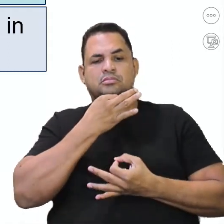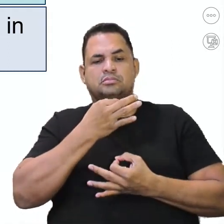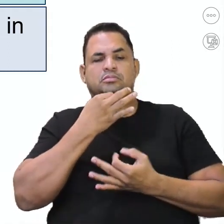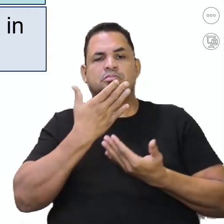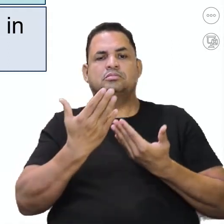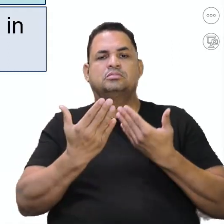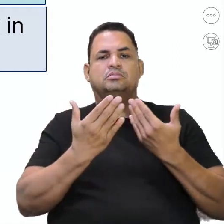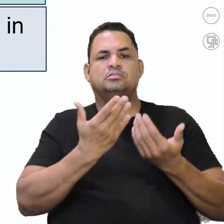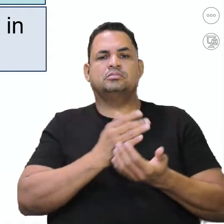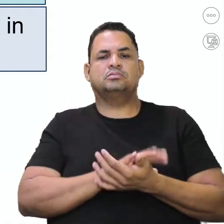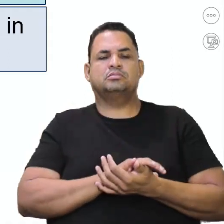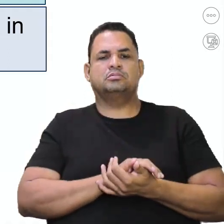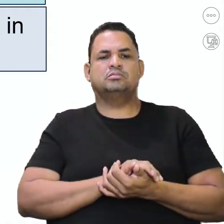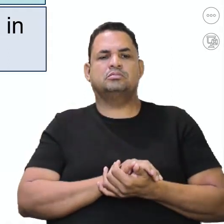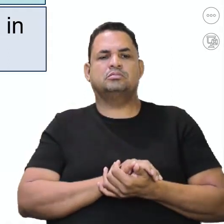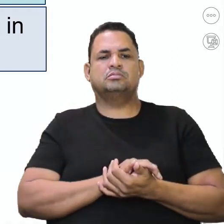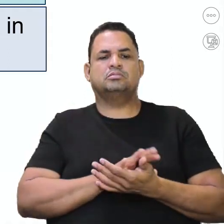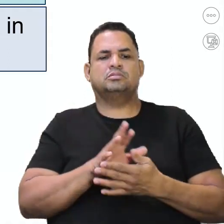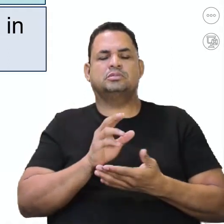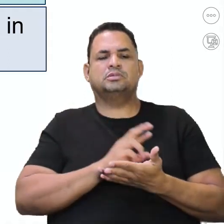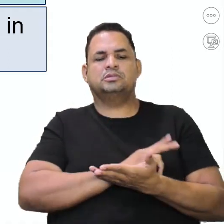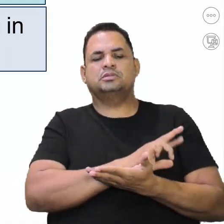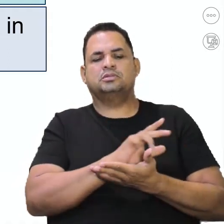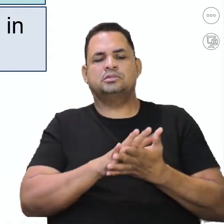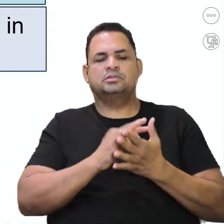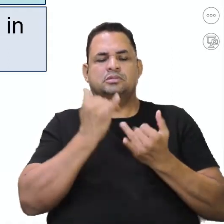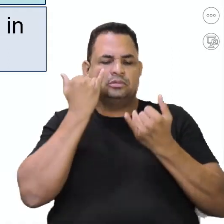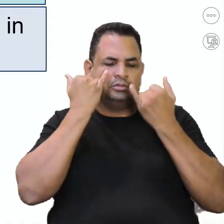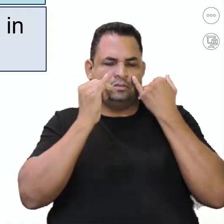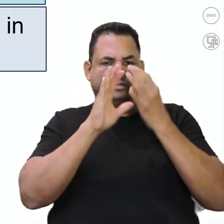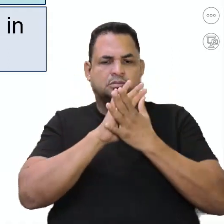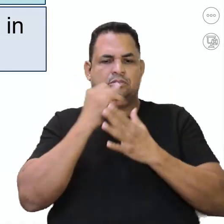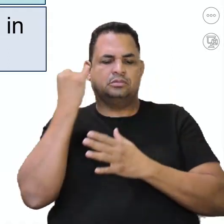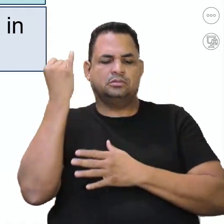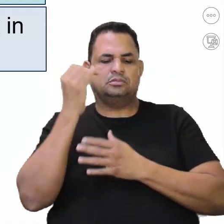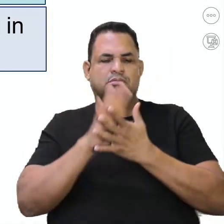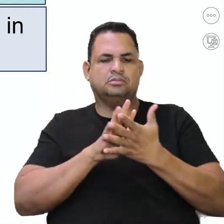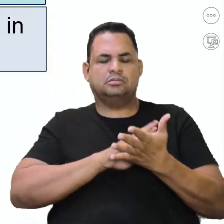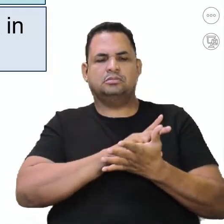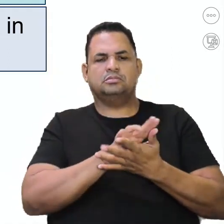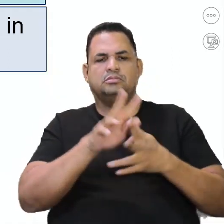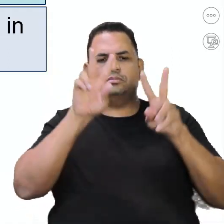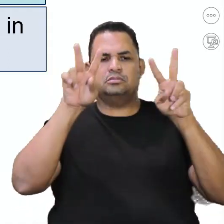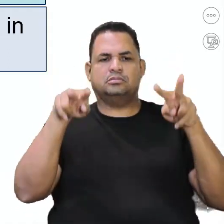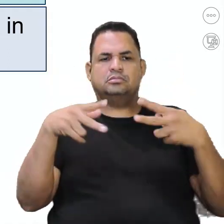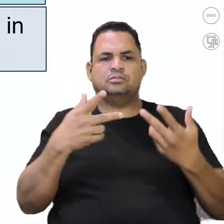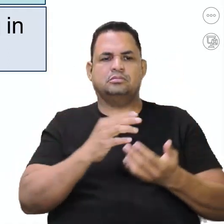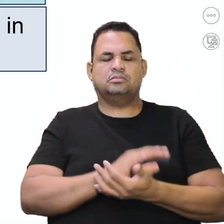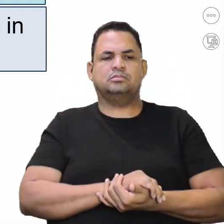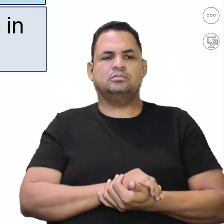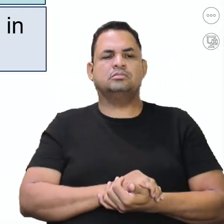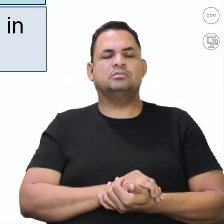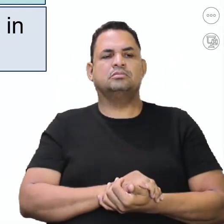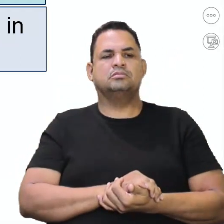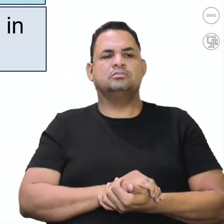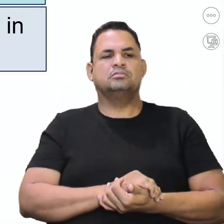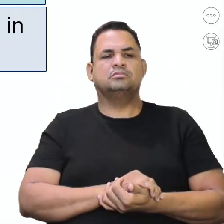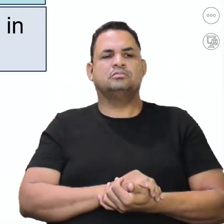de uma gama de informações muito importantes sobre vários assuntos, e são assuntos